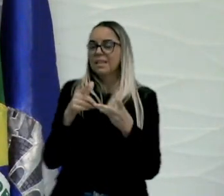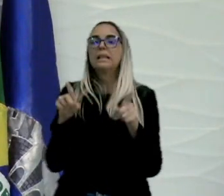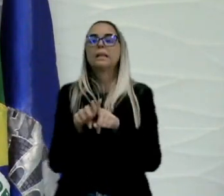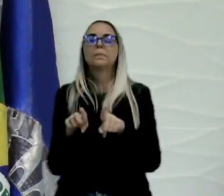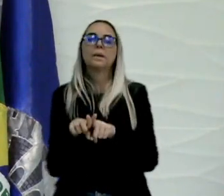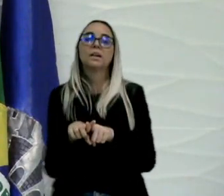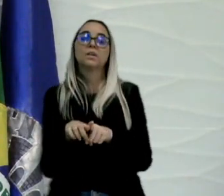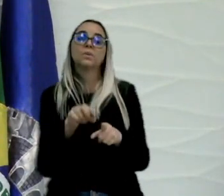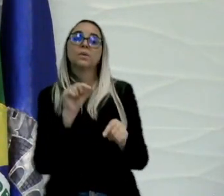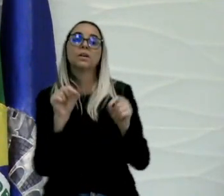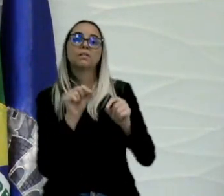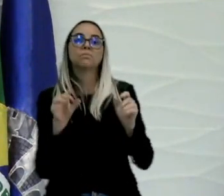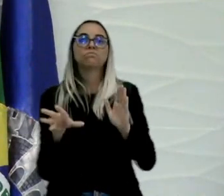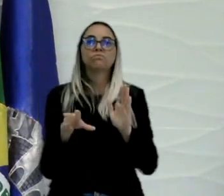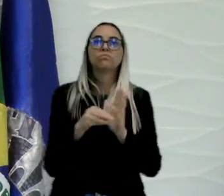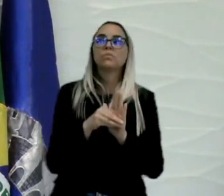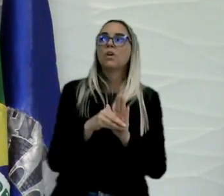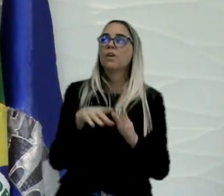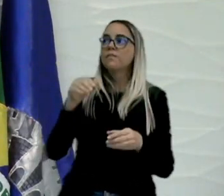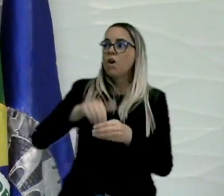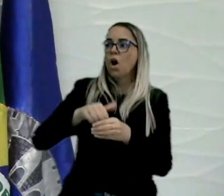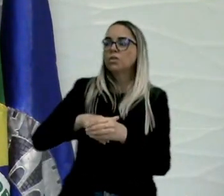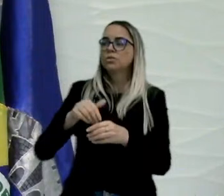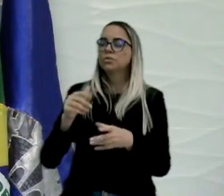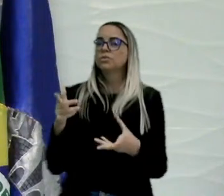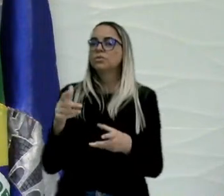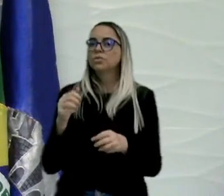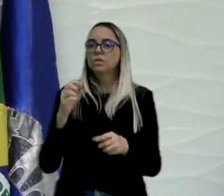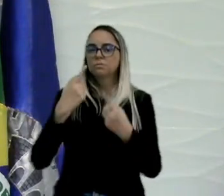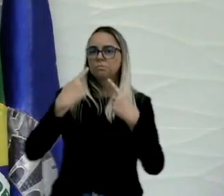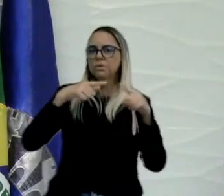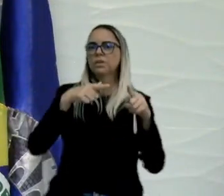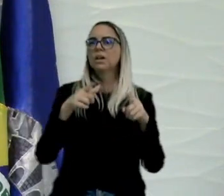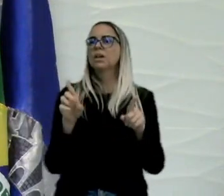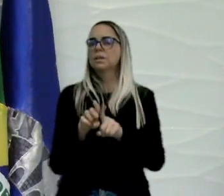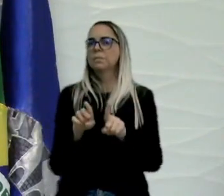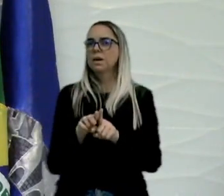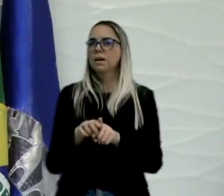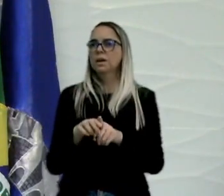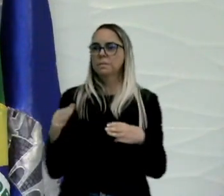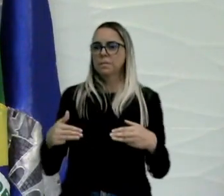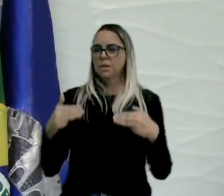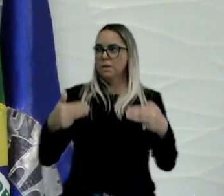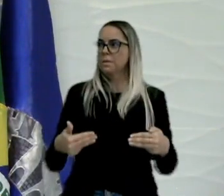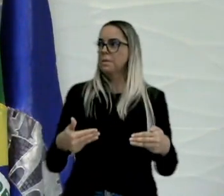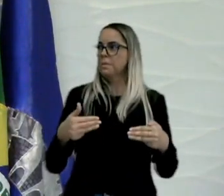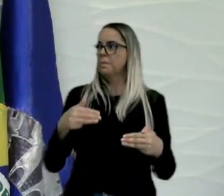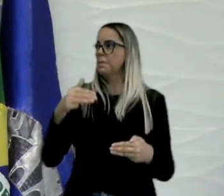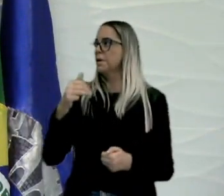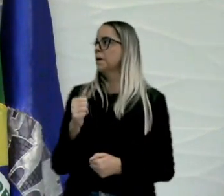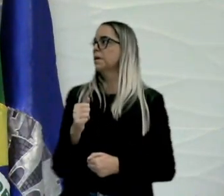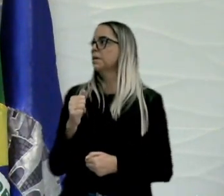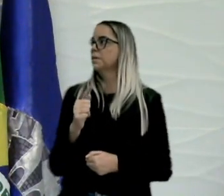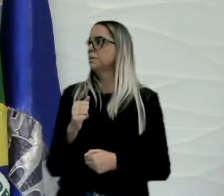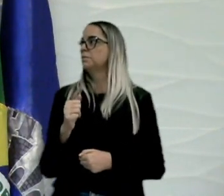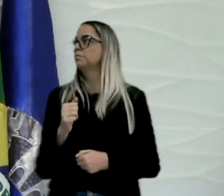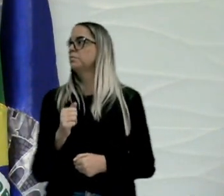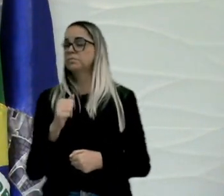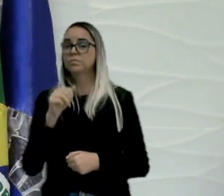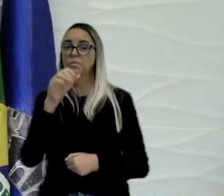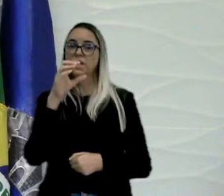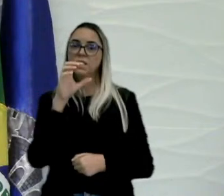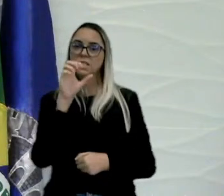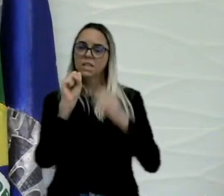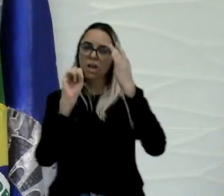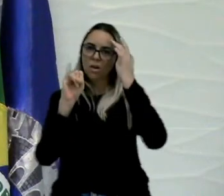eh a ciência desse voto de repúdio também ao Ministro de poes e aeroporto Silvio Costa Filho para que tenha ciência